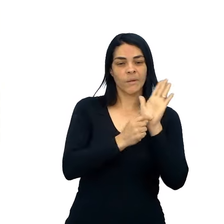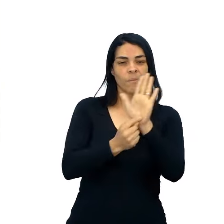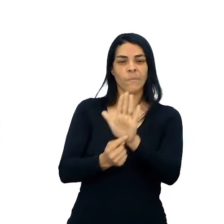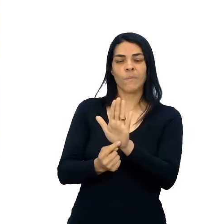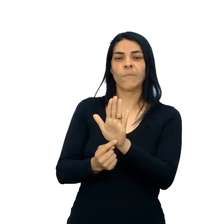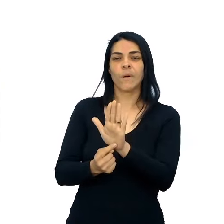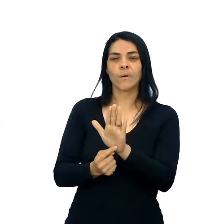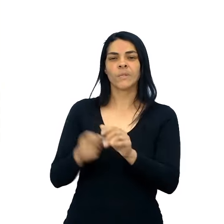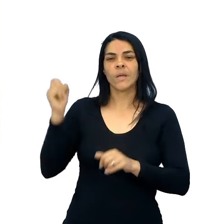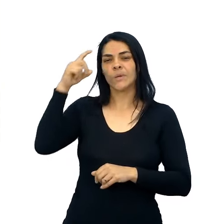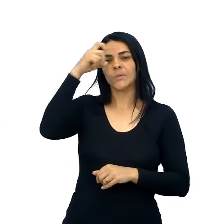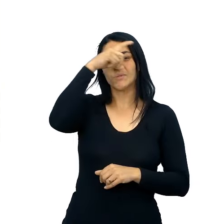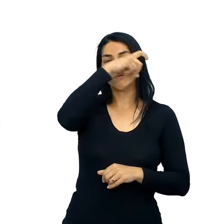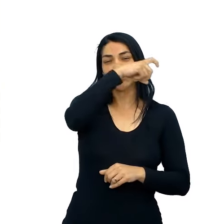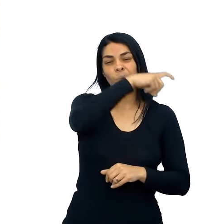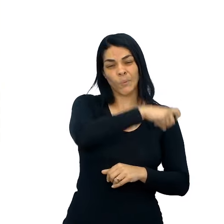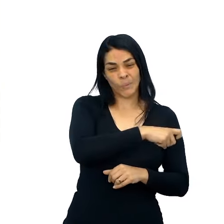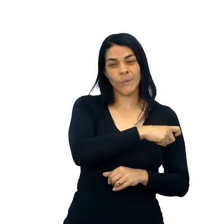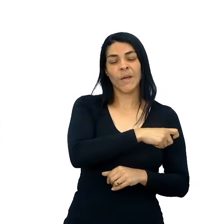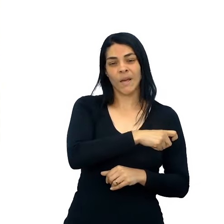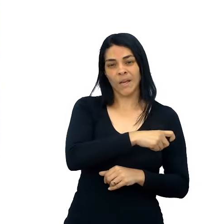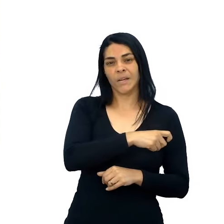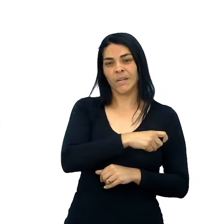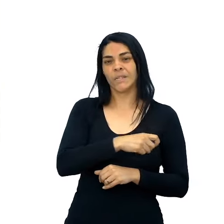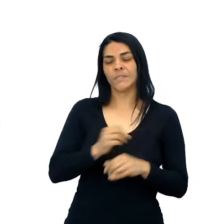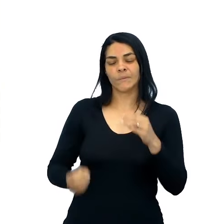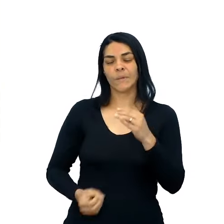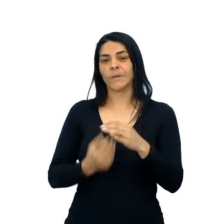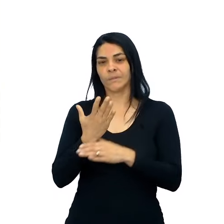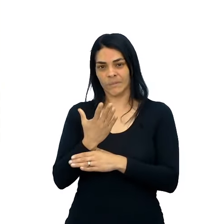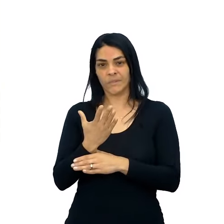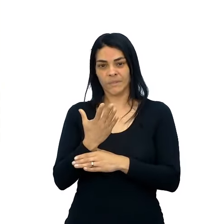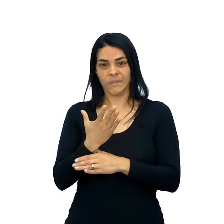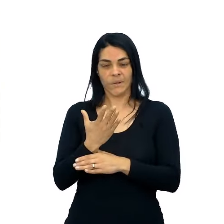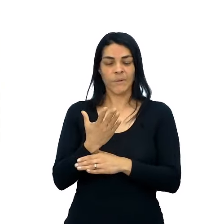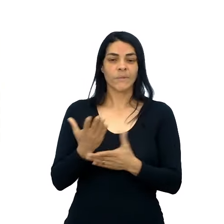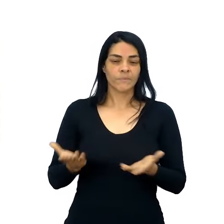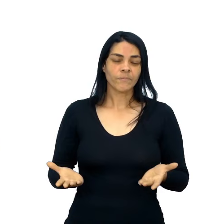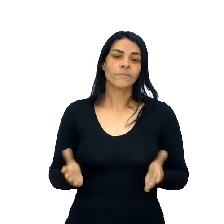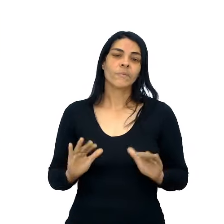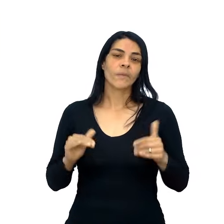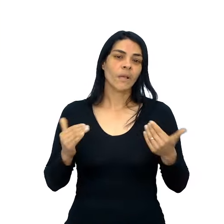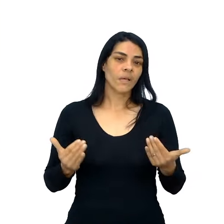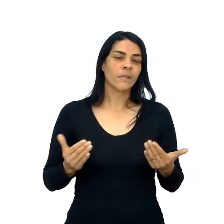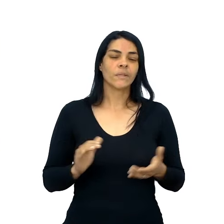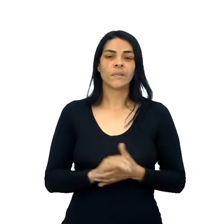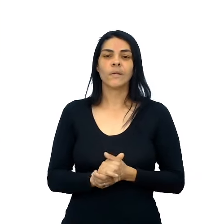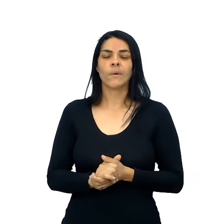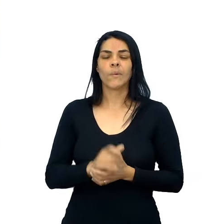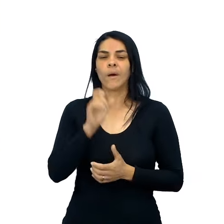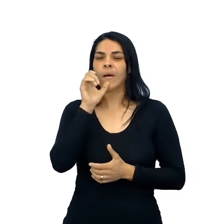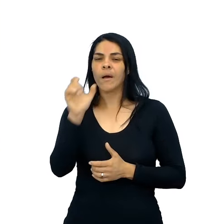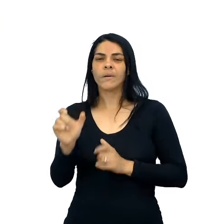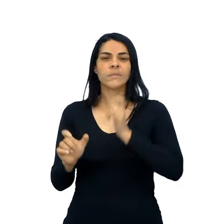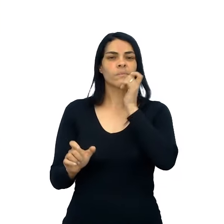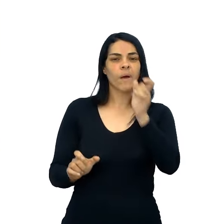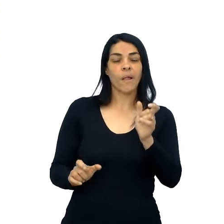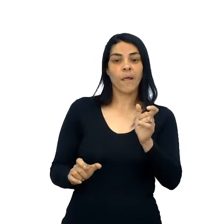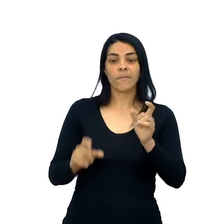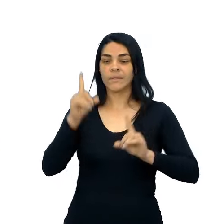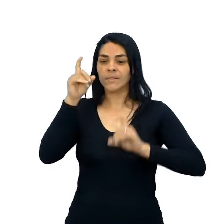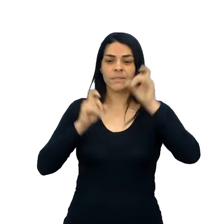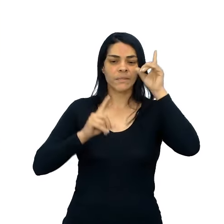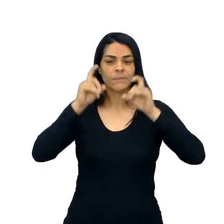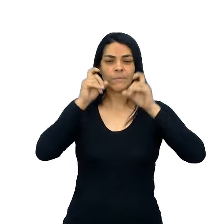uma dificuldade maior para a construção de sentido, não é verdade? Então, a forma como as palavras, as expressões